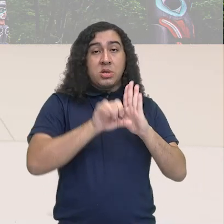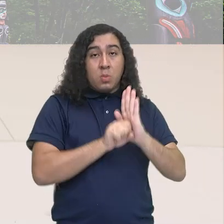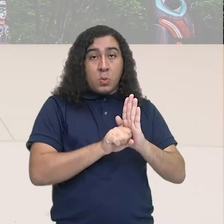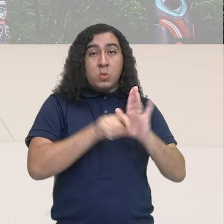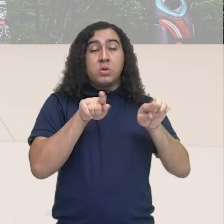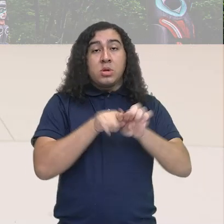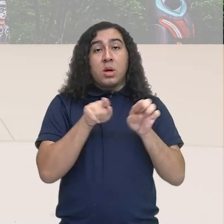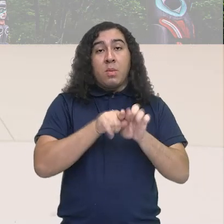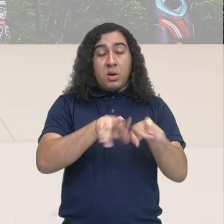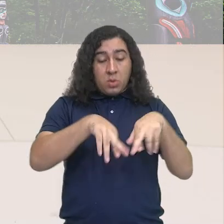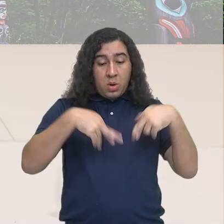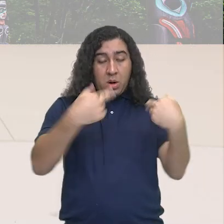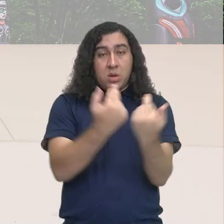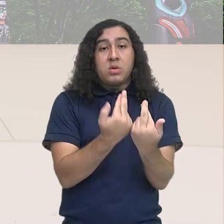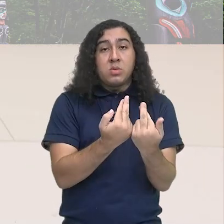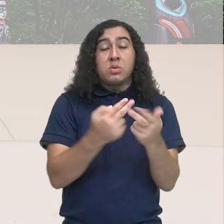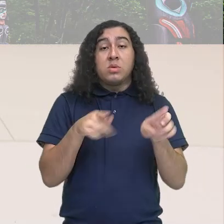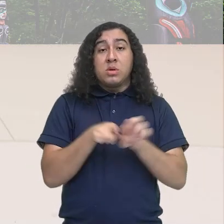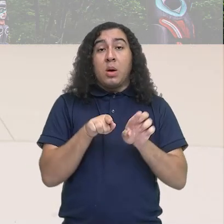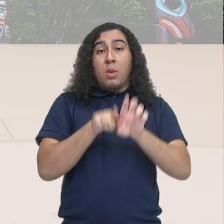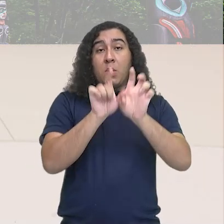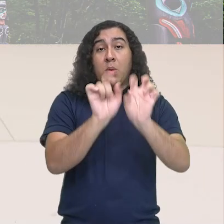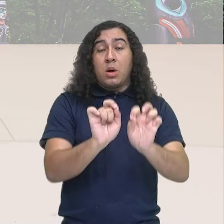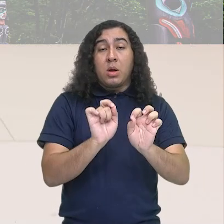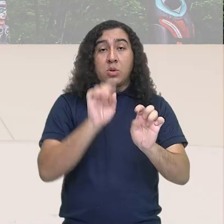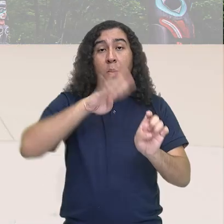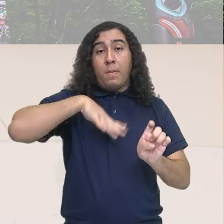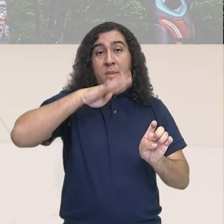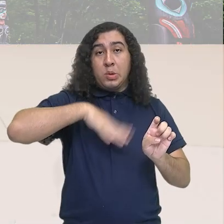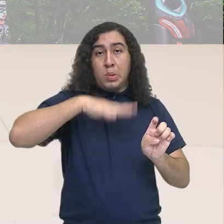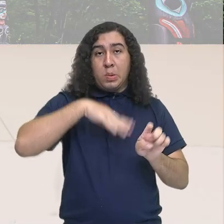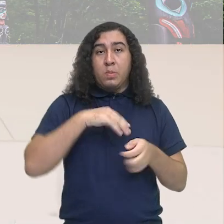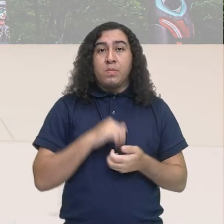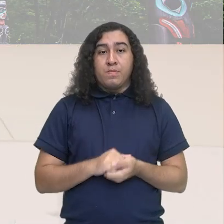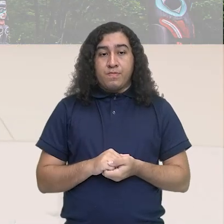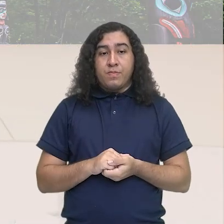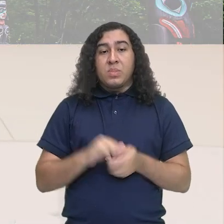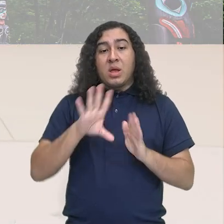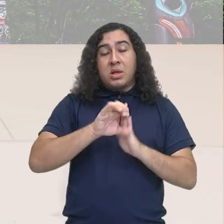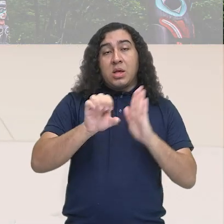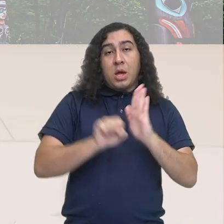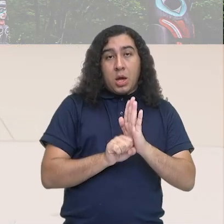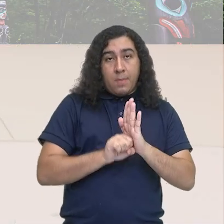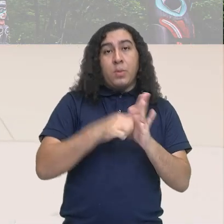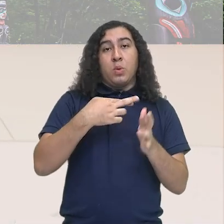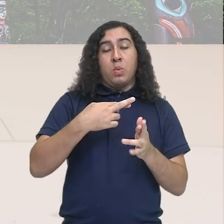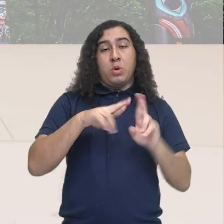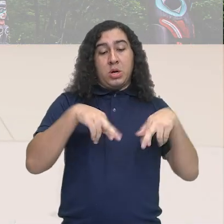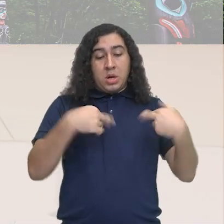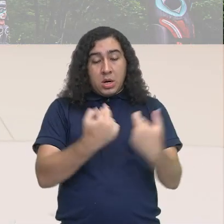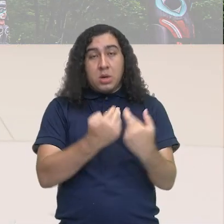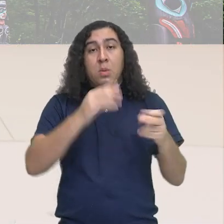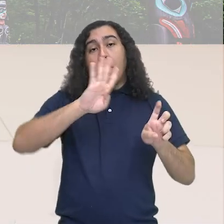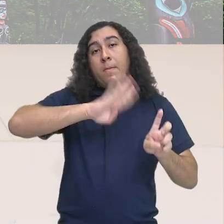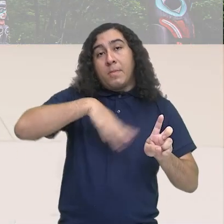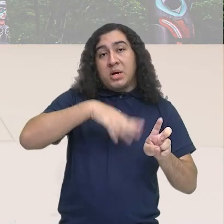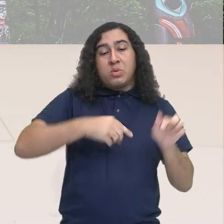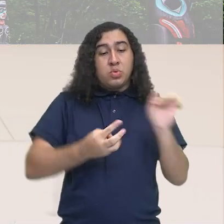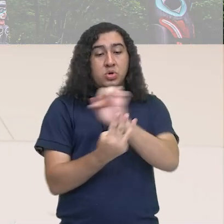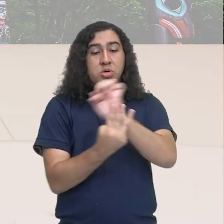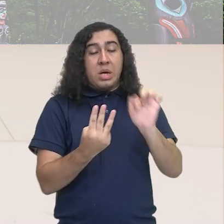do rito e também do mito. O símbolo, o rito e o mito são